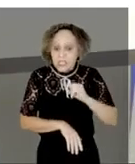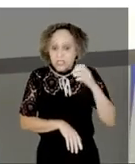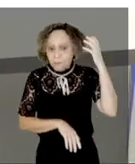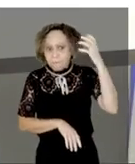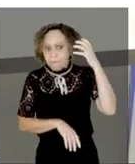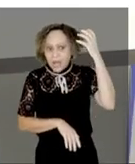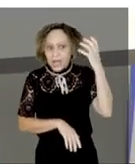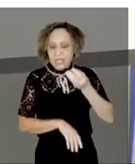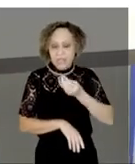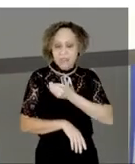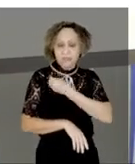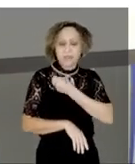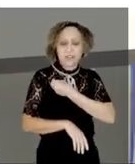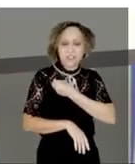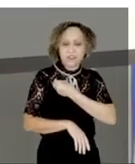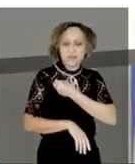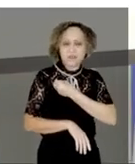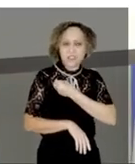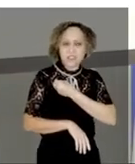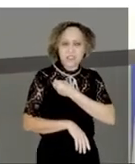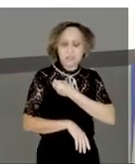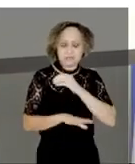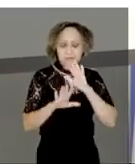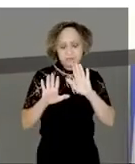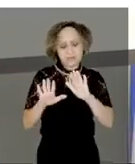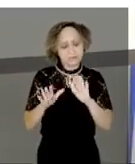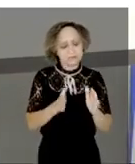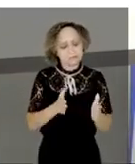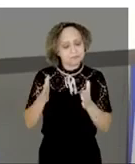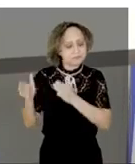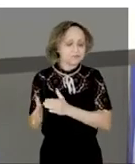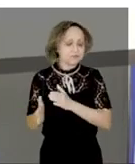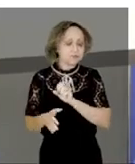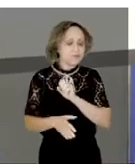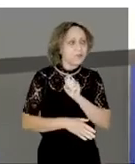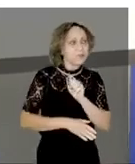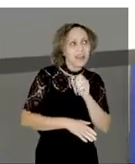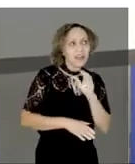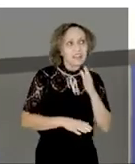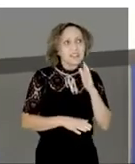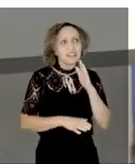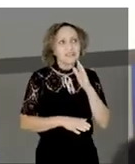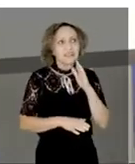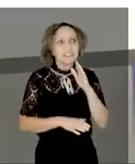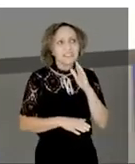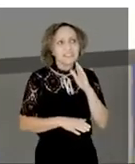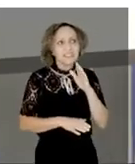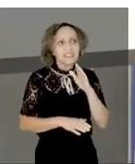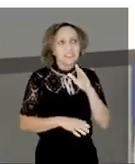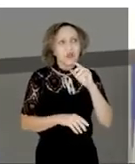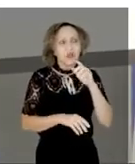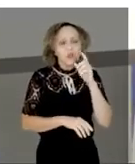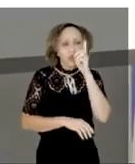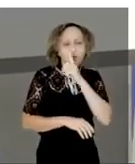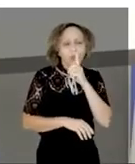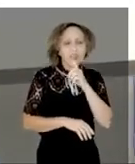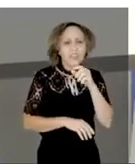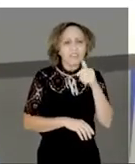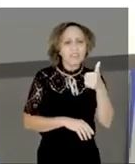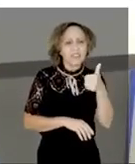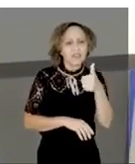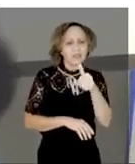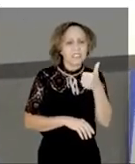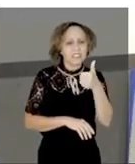aqui no sindicato, somos todos e todas Carlos Marighella. Marighella